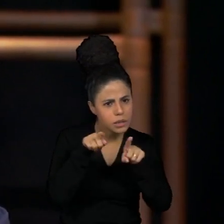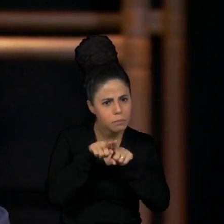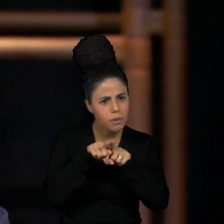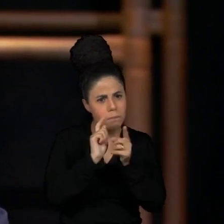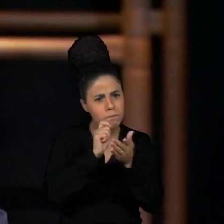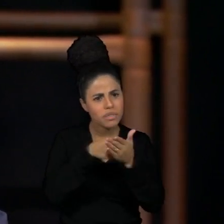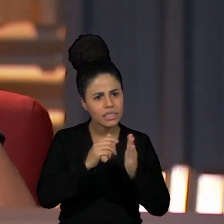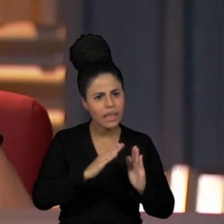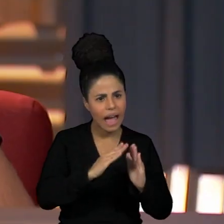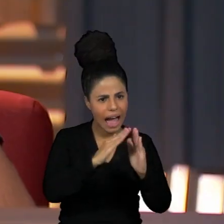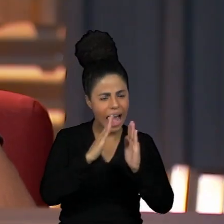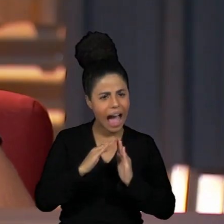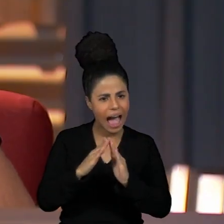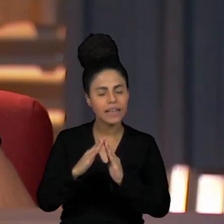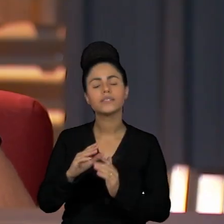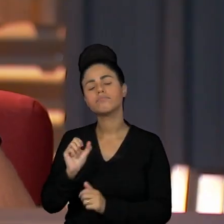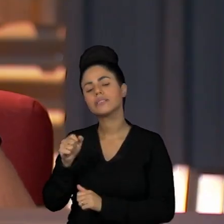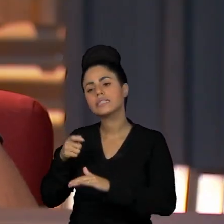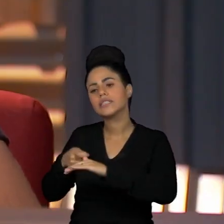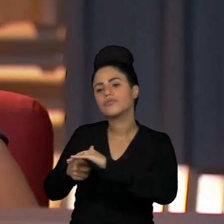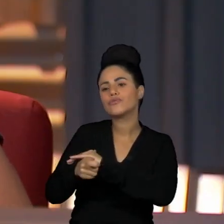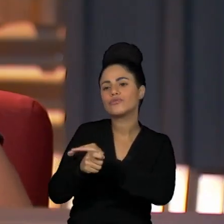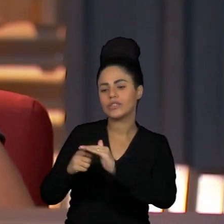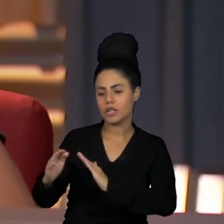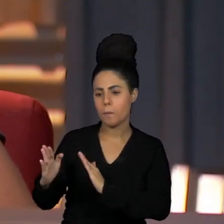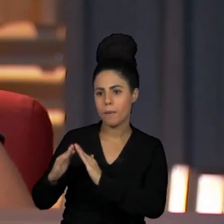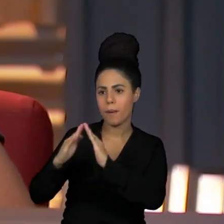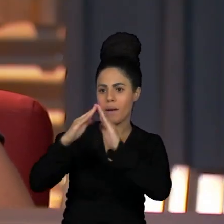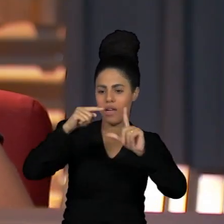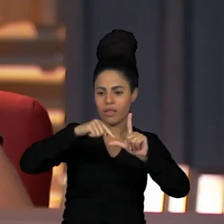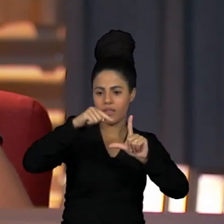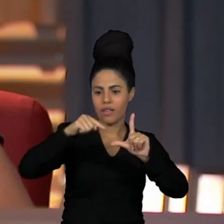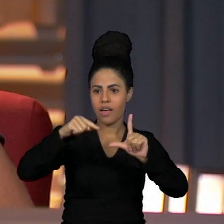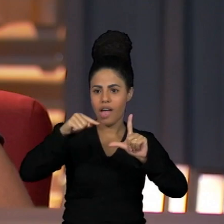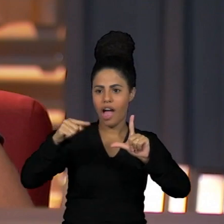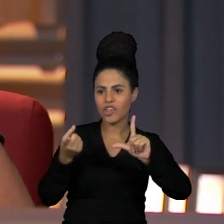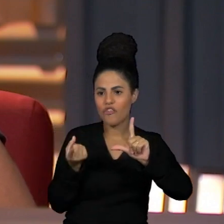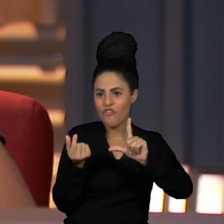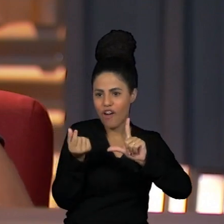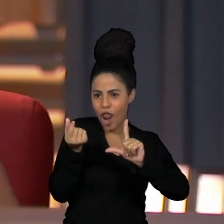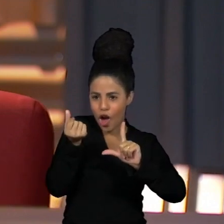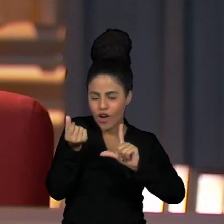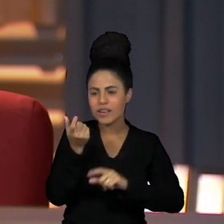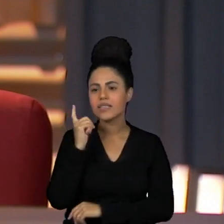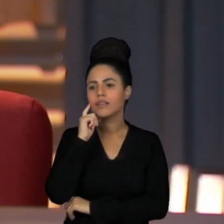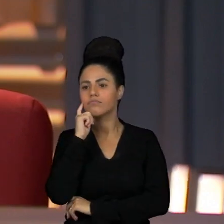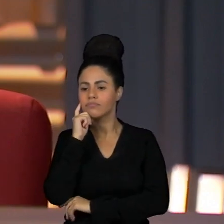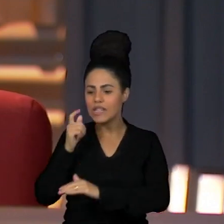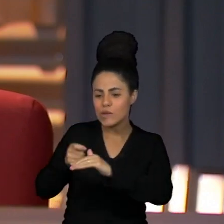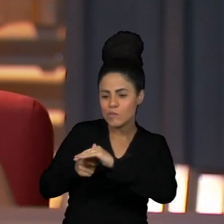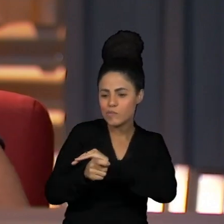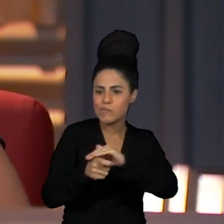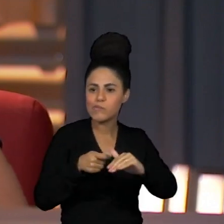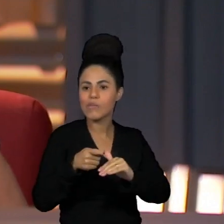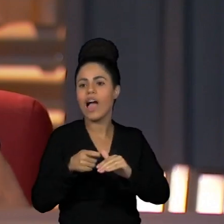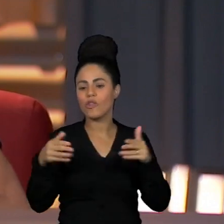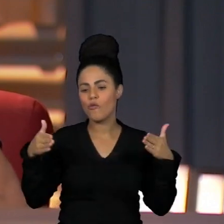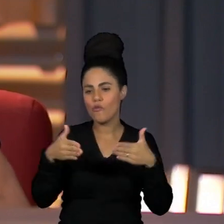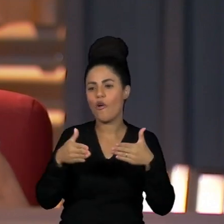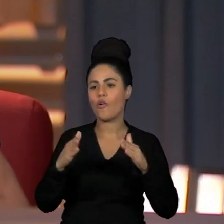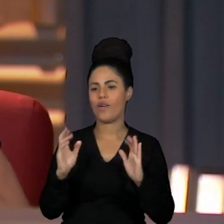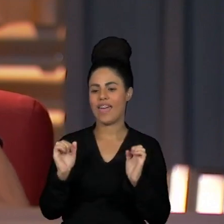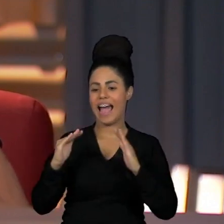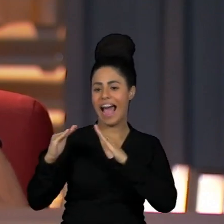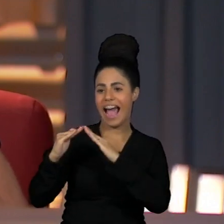é isso? Eu invisto em imóveis através da Bolsa, que aí a gente está Rapaz. falando de fundos imobiliários, que é